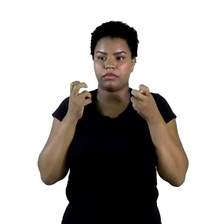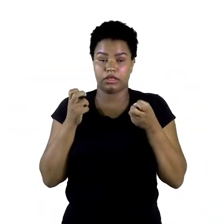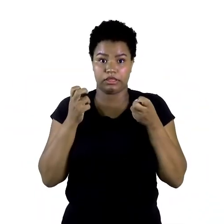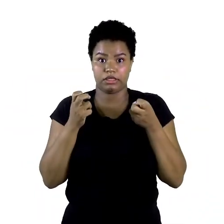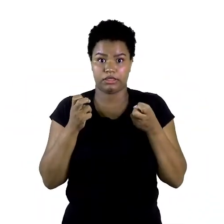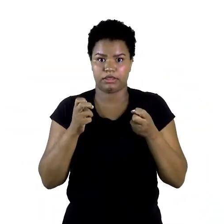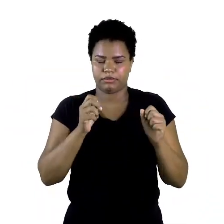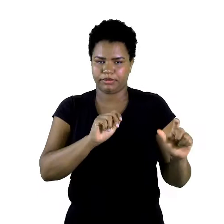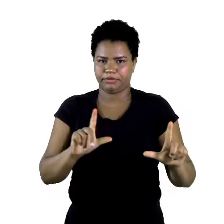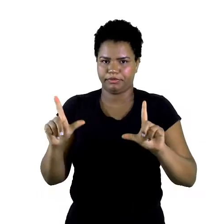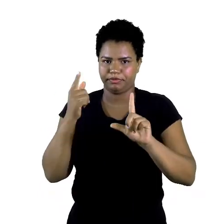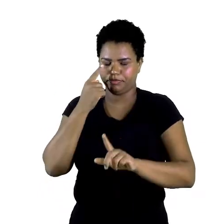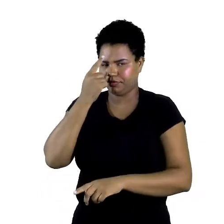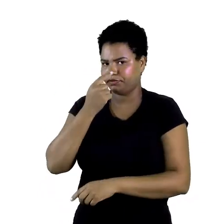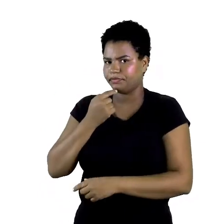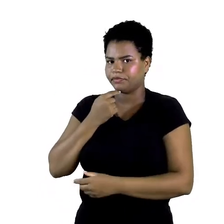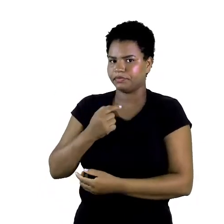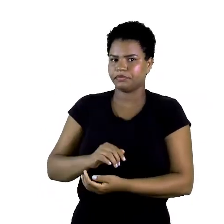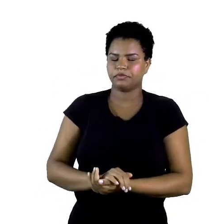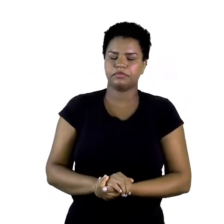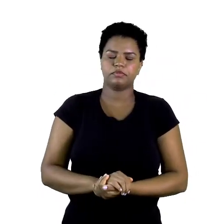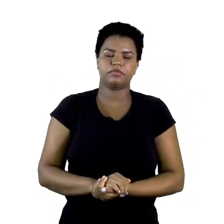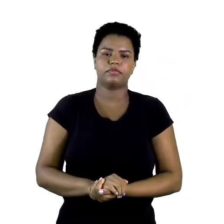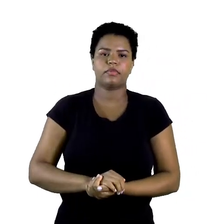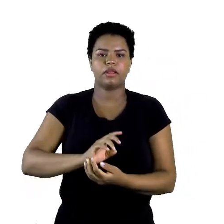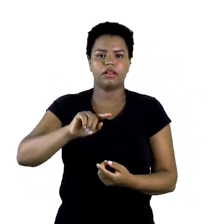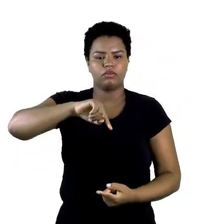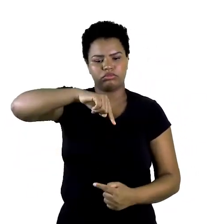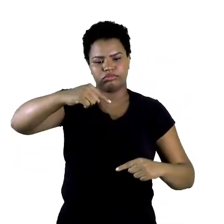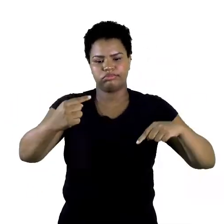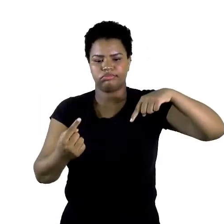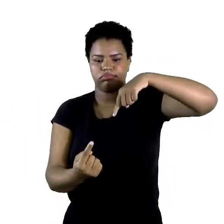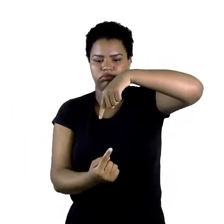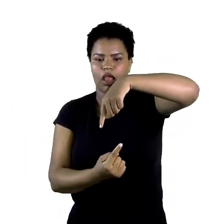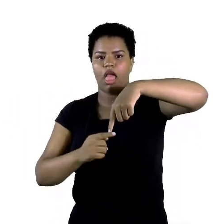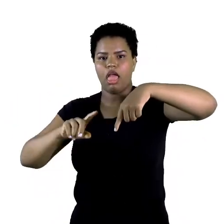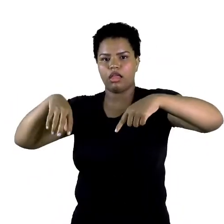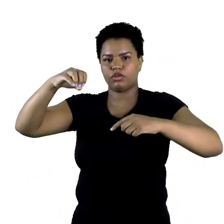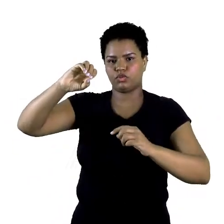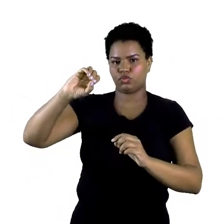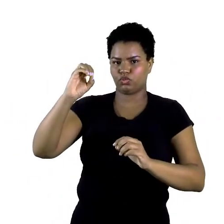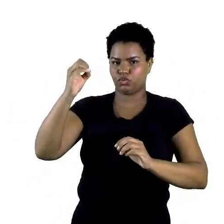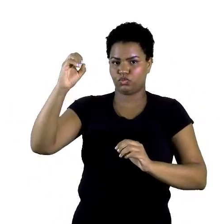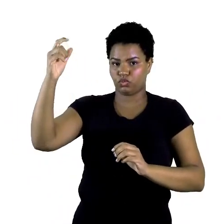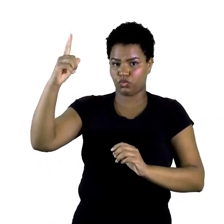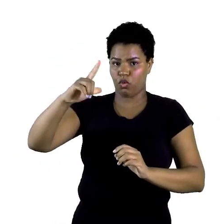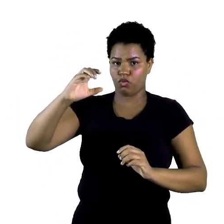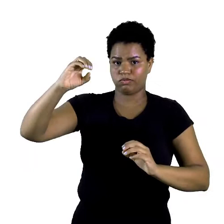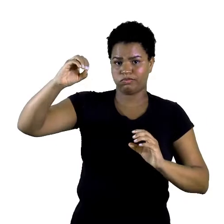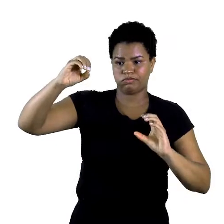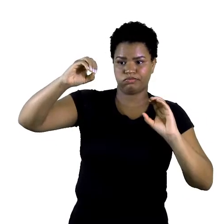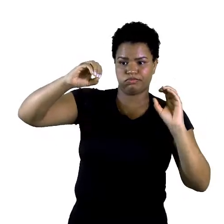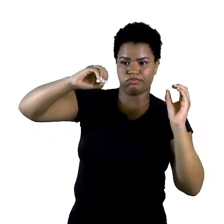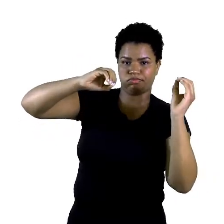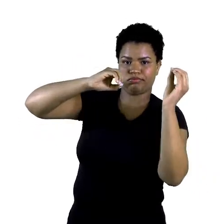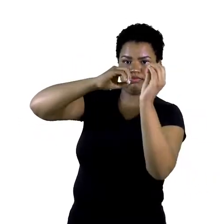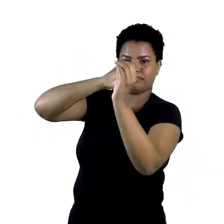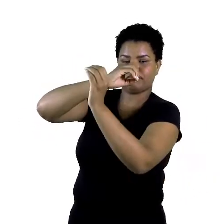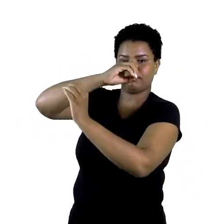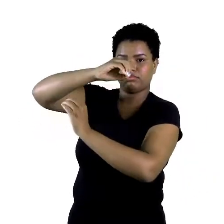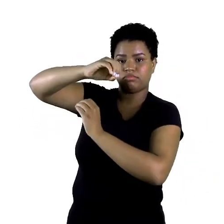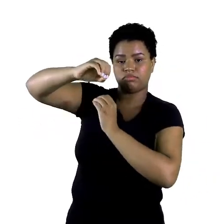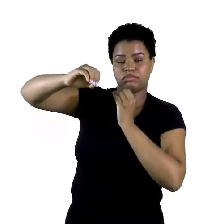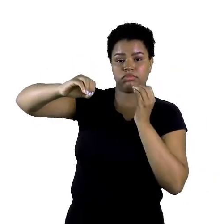A translação é um movimento que a Terra realiza em torno do Sol e assim percorrendo uma órbita elíptica. O